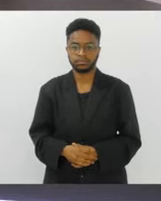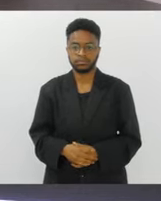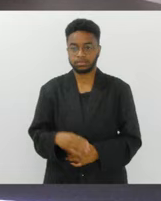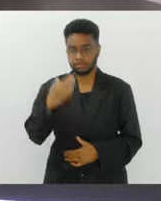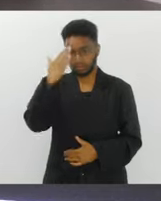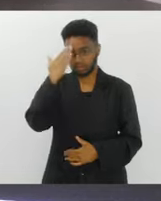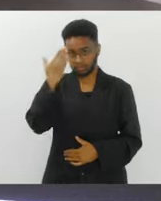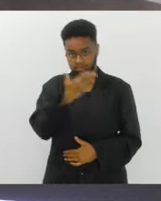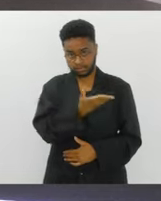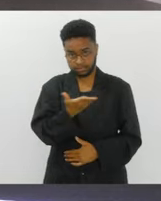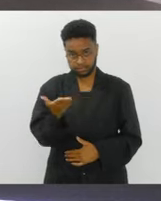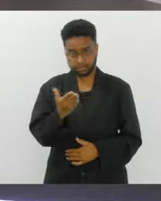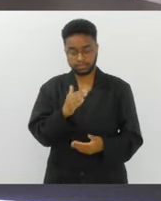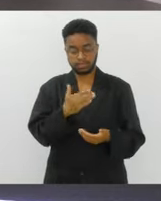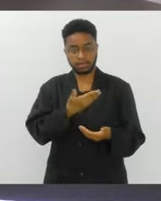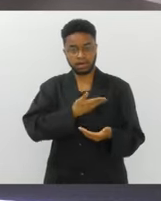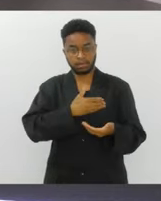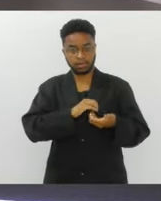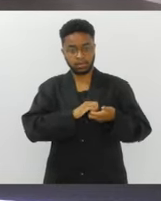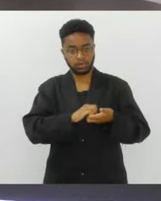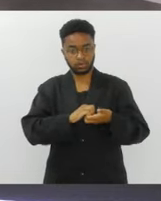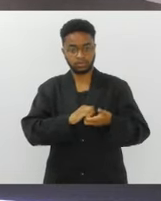Obrigado aos companheiros da agência.